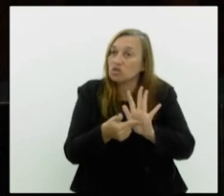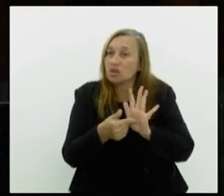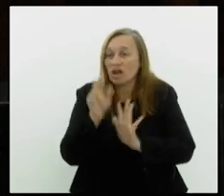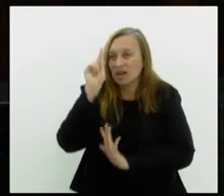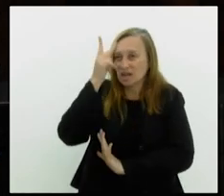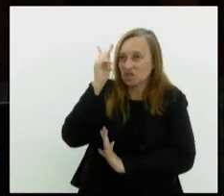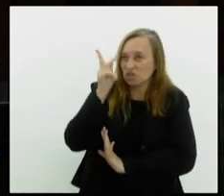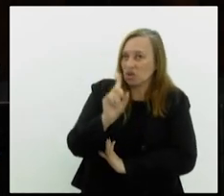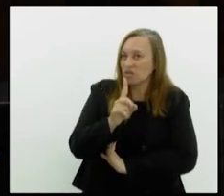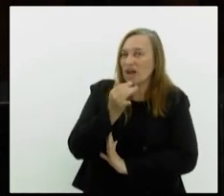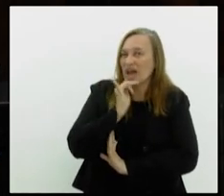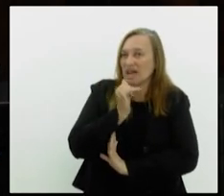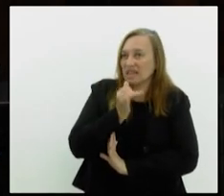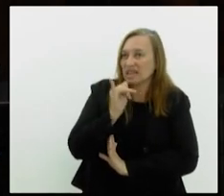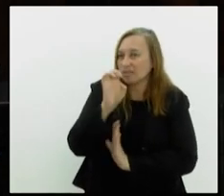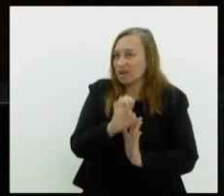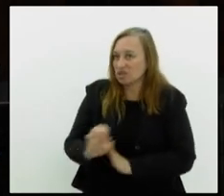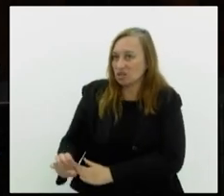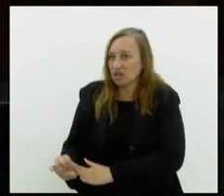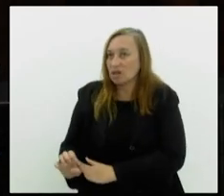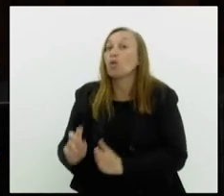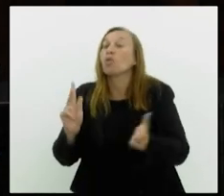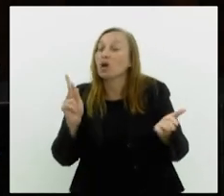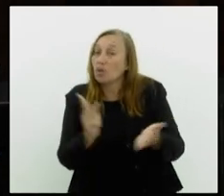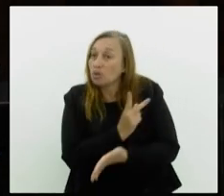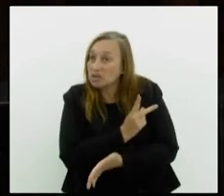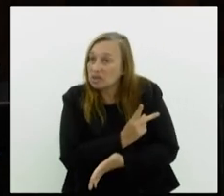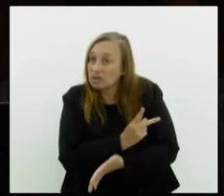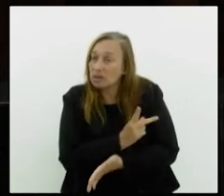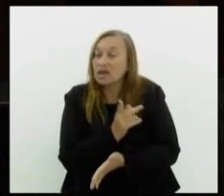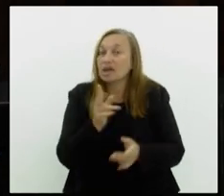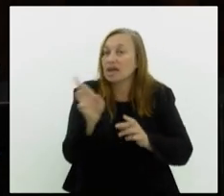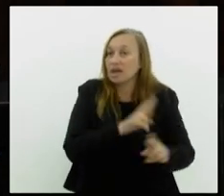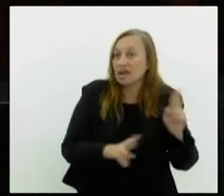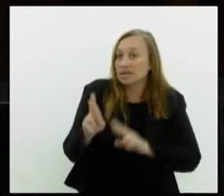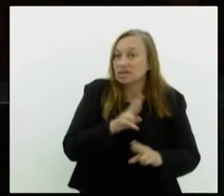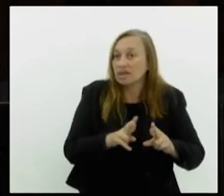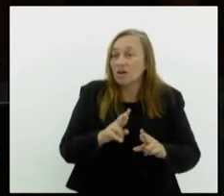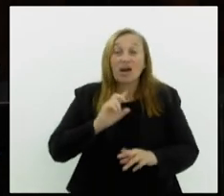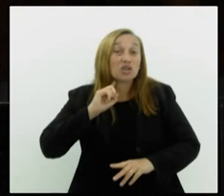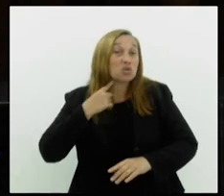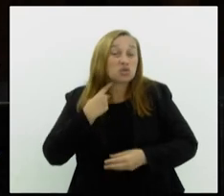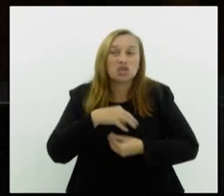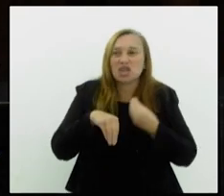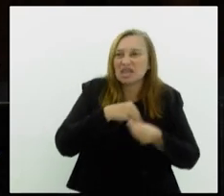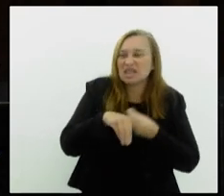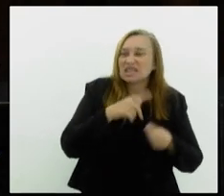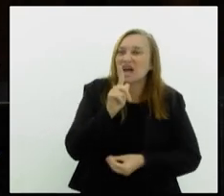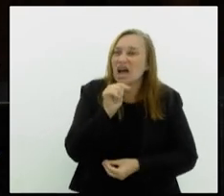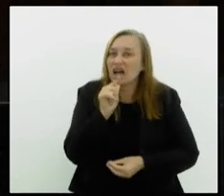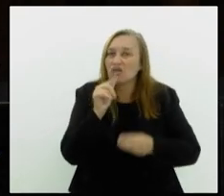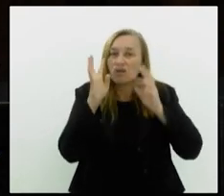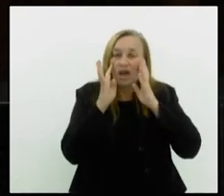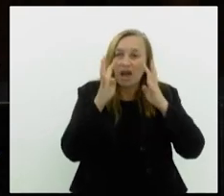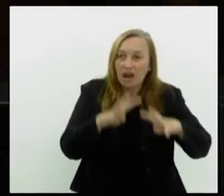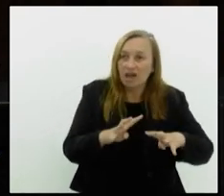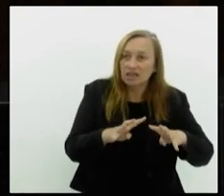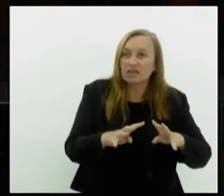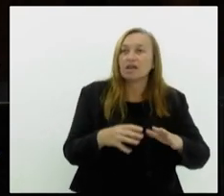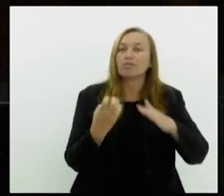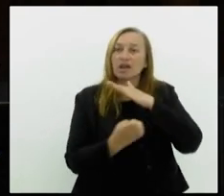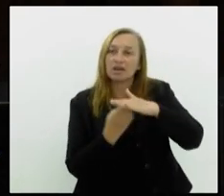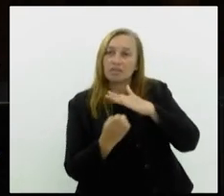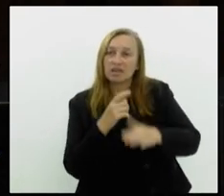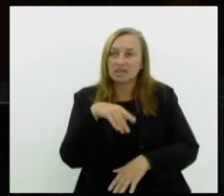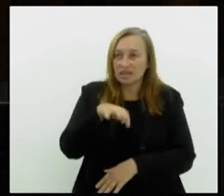história não é essa narrada pela esquerda. O que aconteceu em relação à contaminação de Tolueno, que foi alertada pela SEDAI,